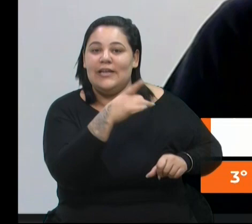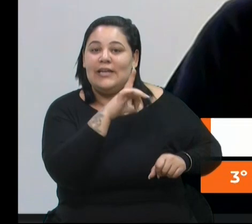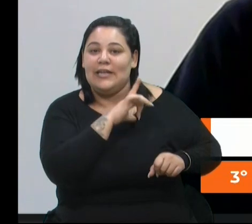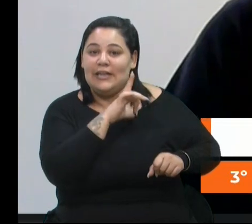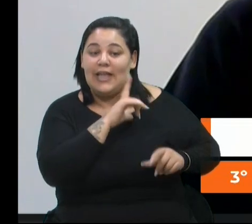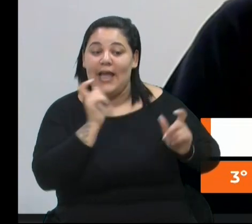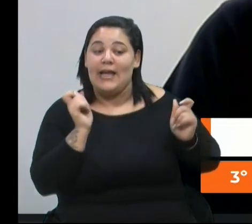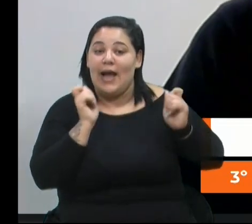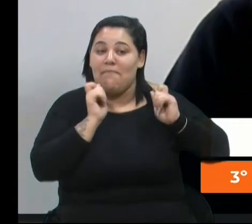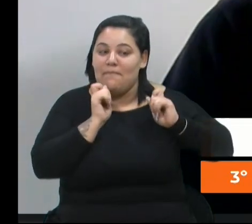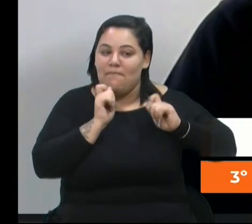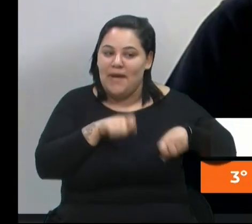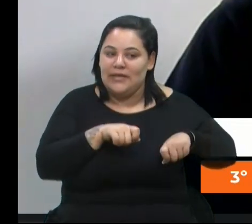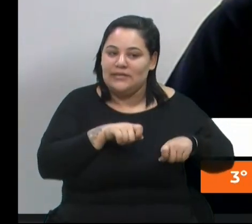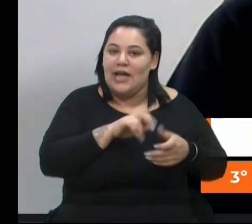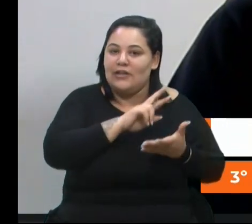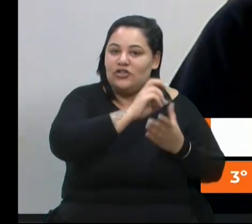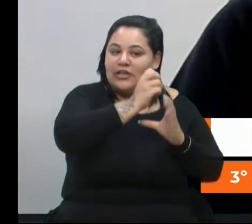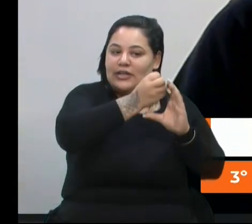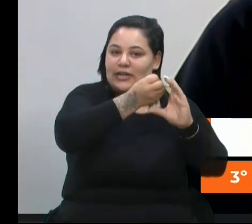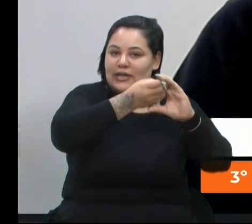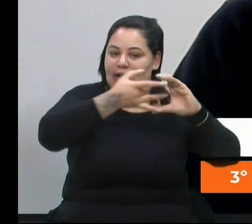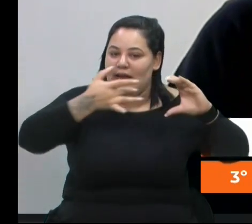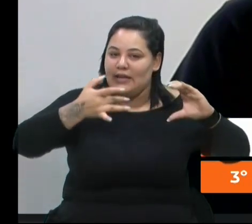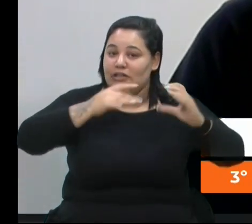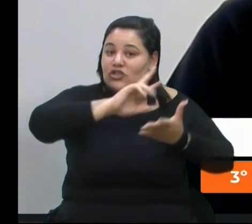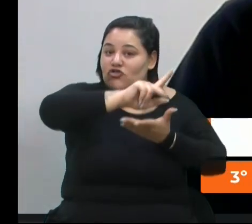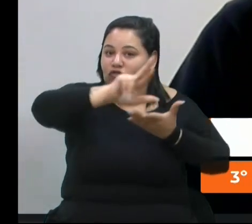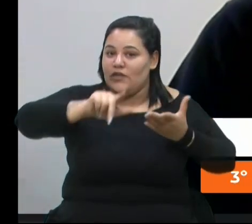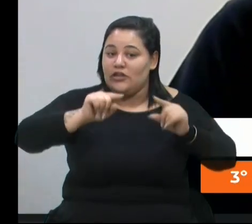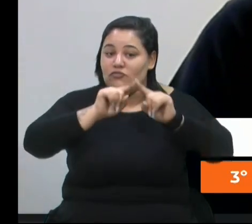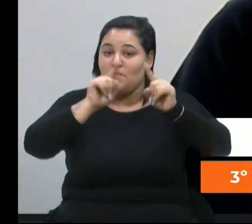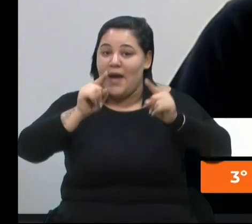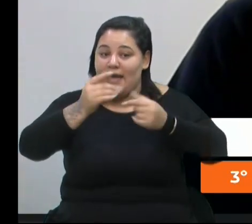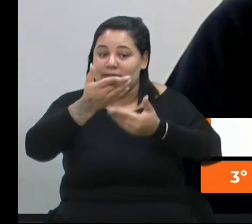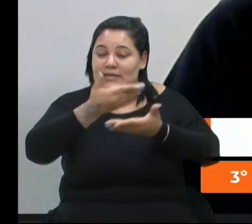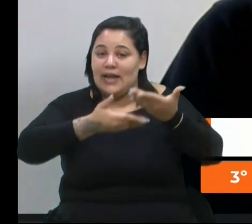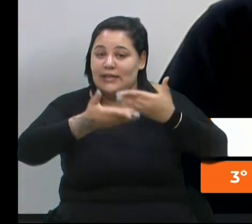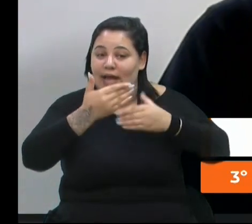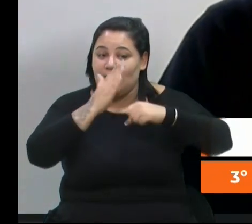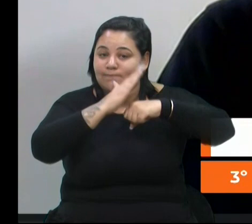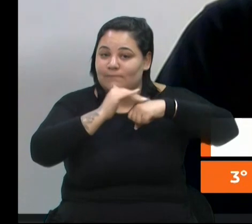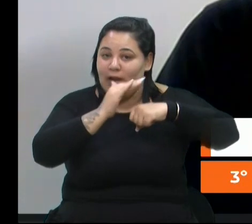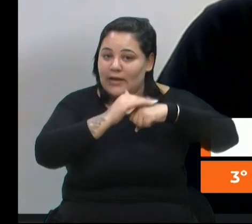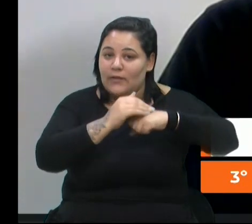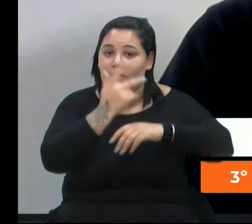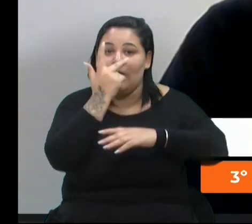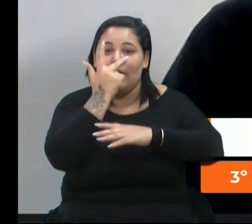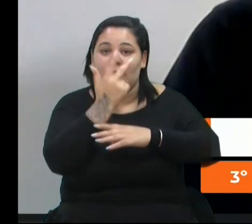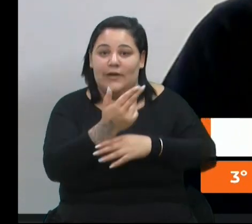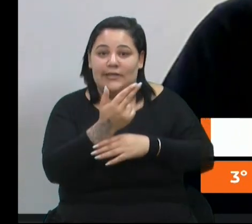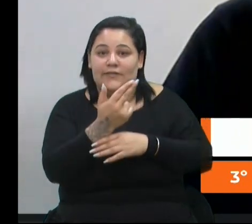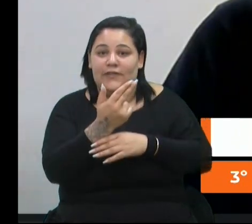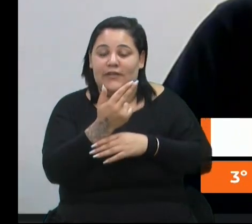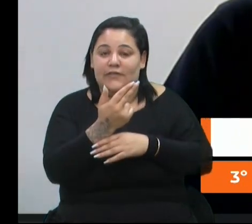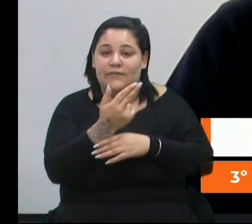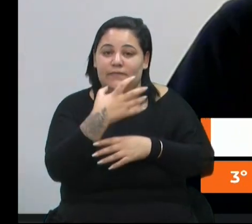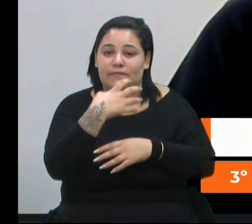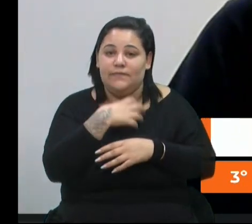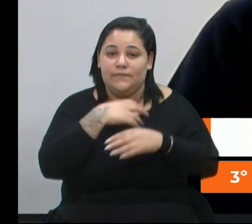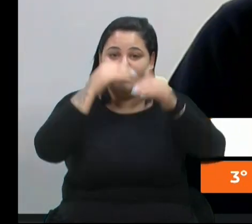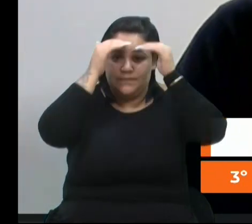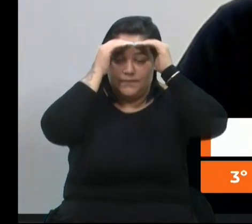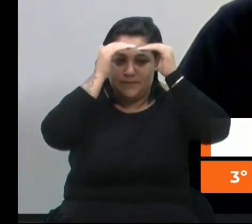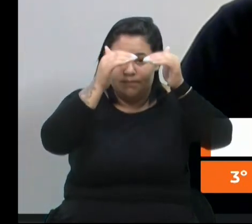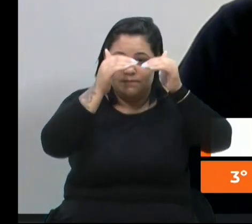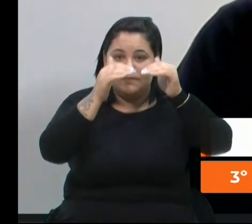suas potencialidades, tratá-los como iguais de maneira respeitosa, sem aquela visão hierárquica de superioridade,